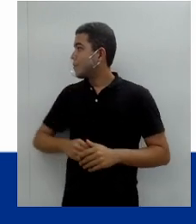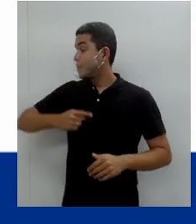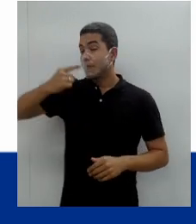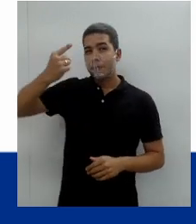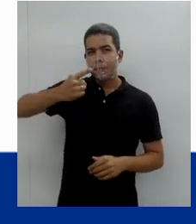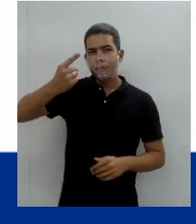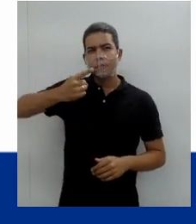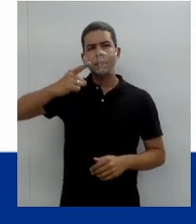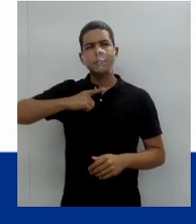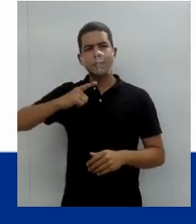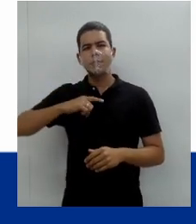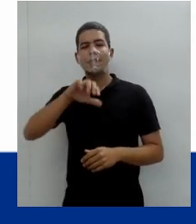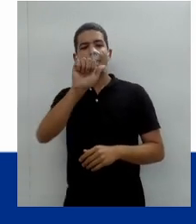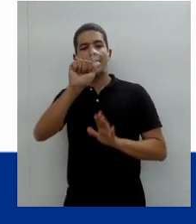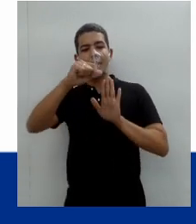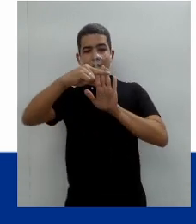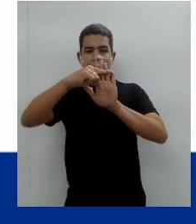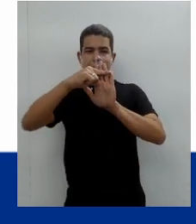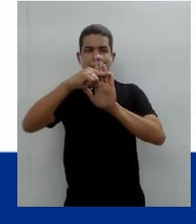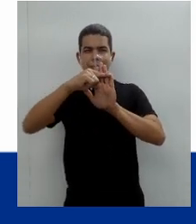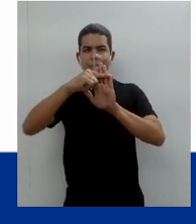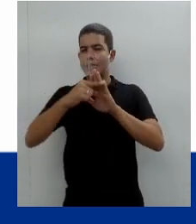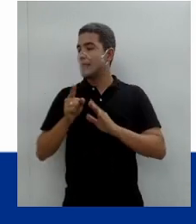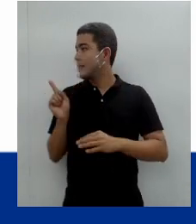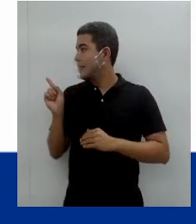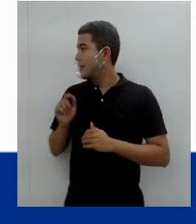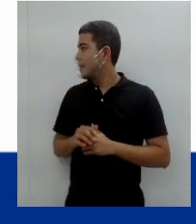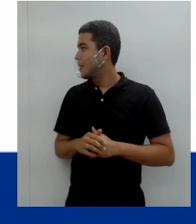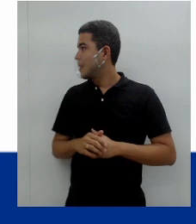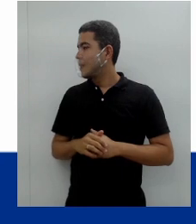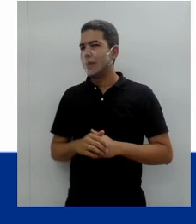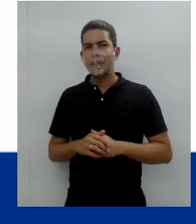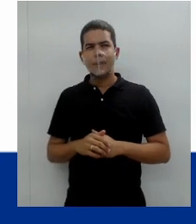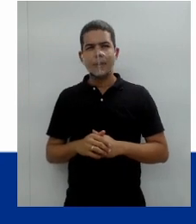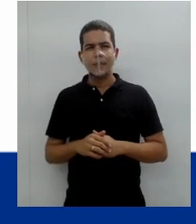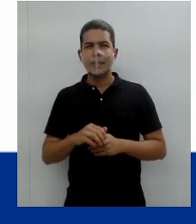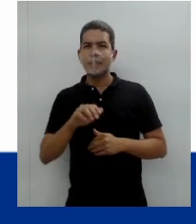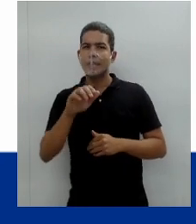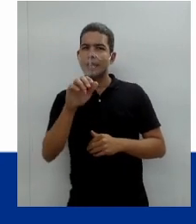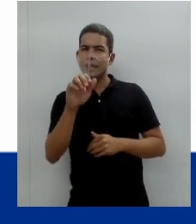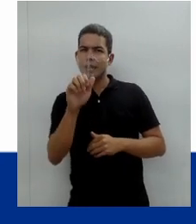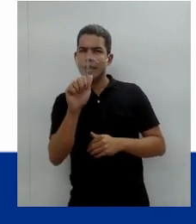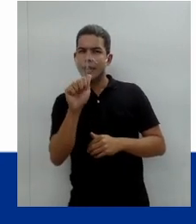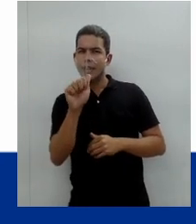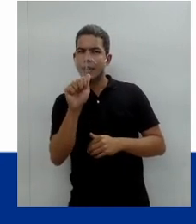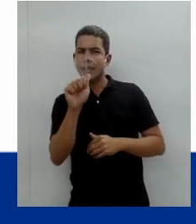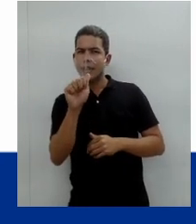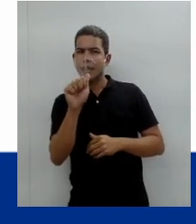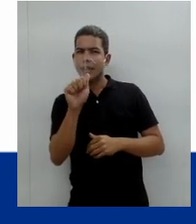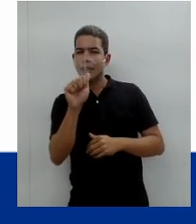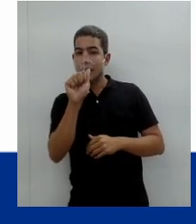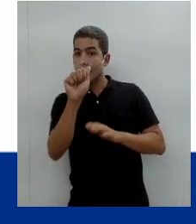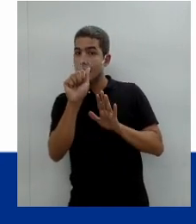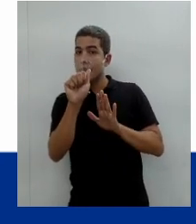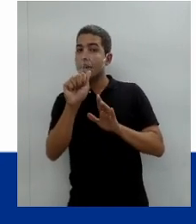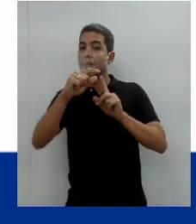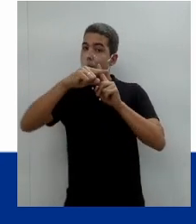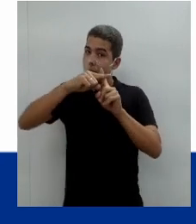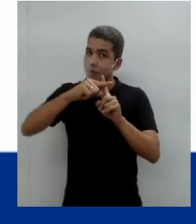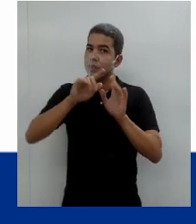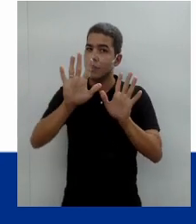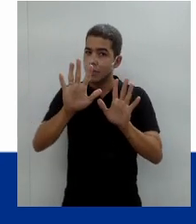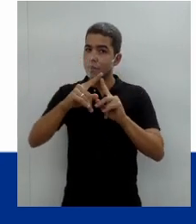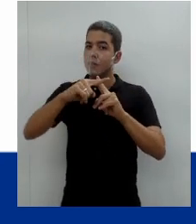tenho A negativo. Olha, A negativo. Opa, A positivo. Ó. A primeira função aqui eu tenho